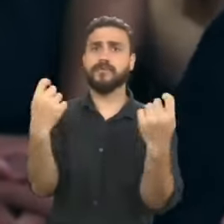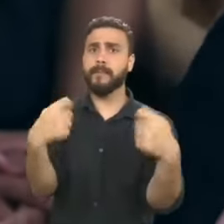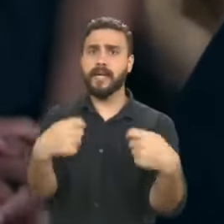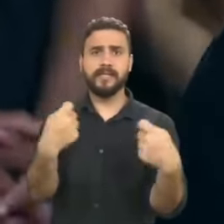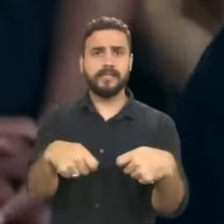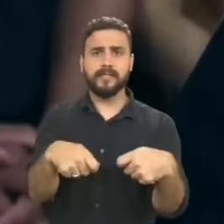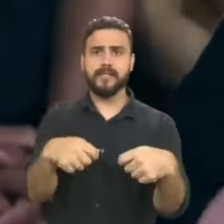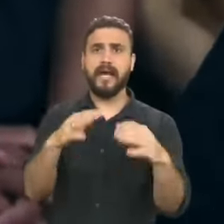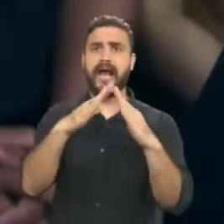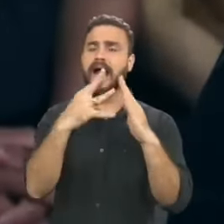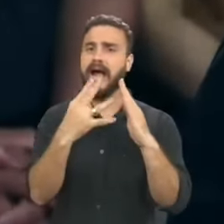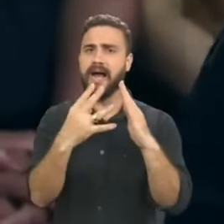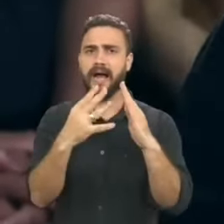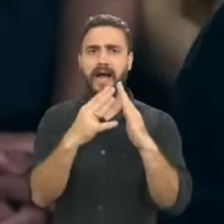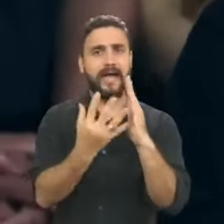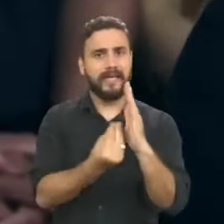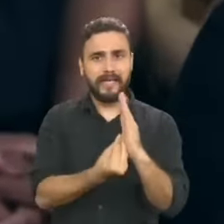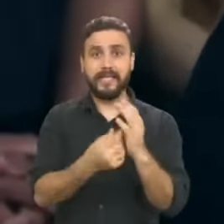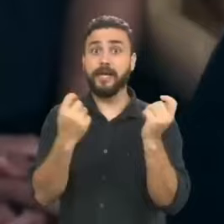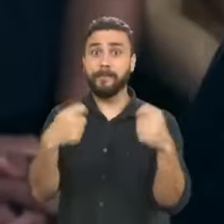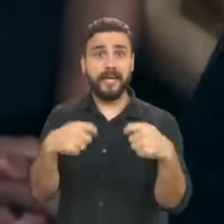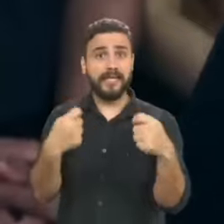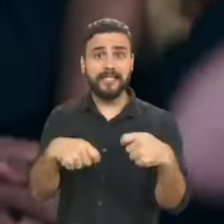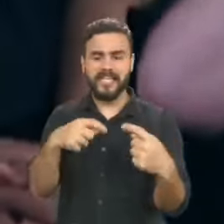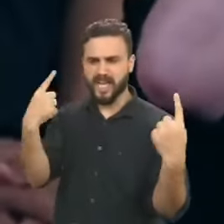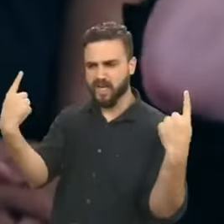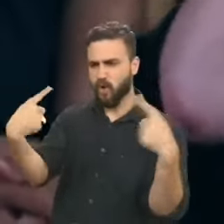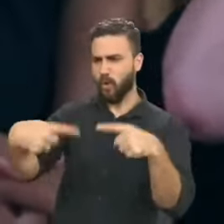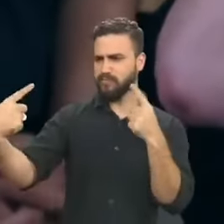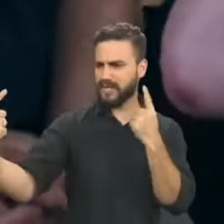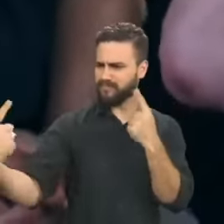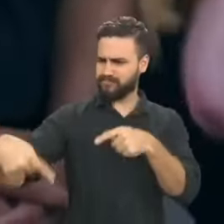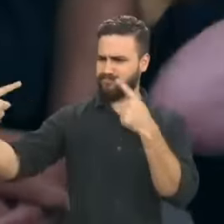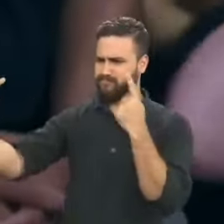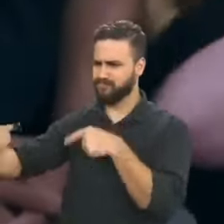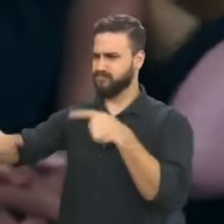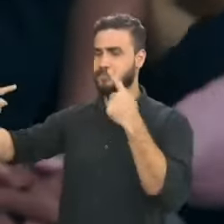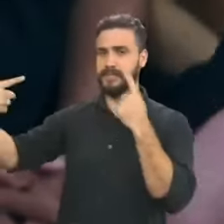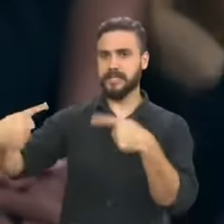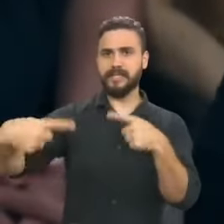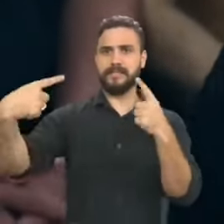latindo, para ele ter seguidores. A gente tem que ser contra. O cristianismo é